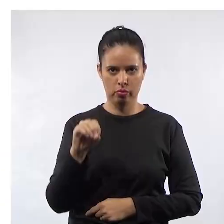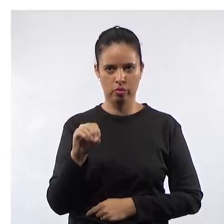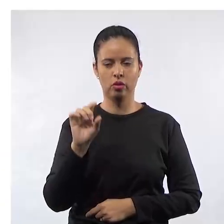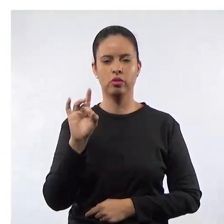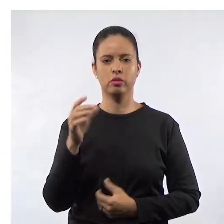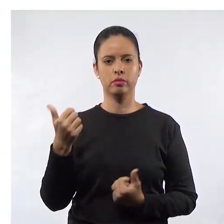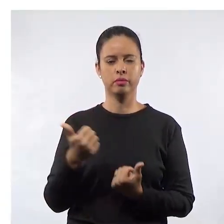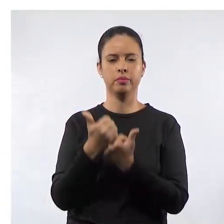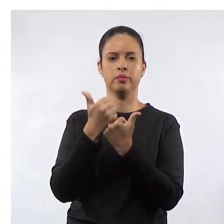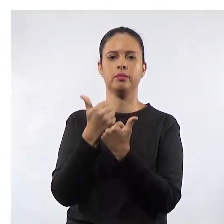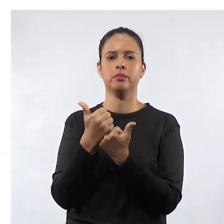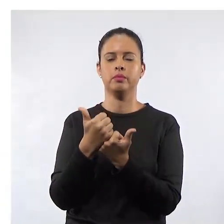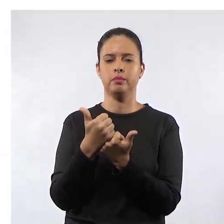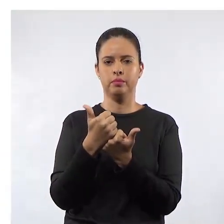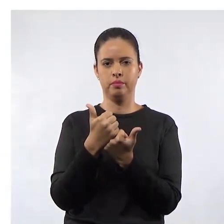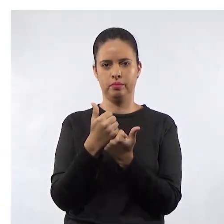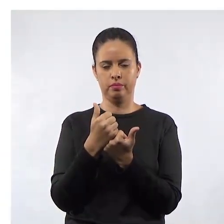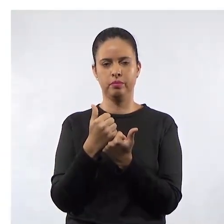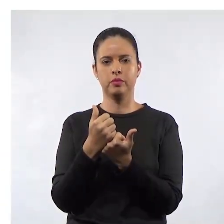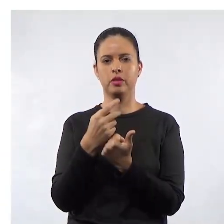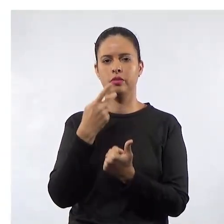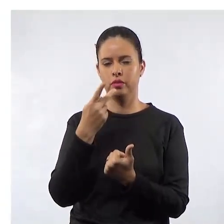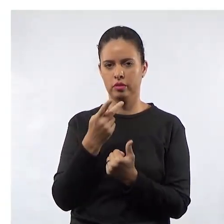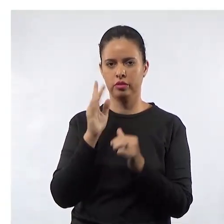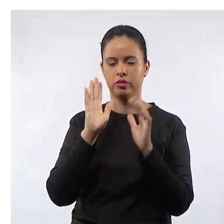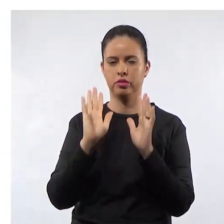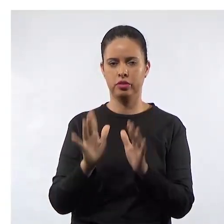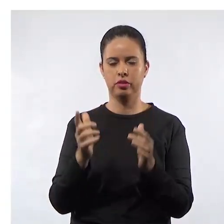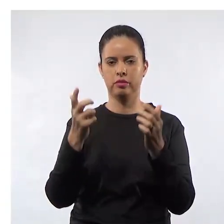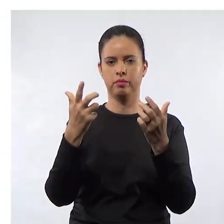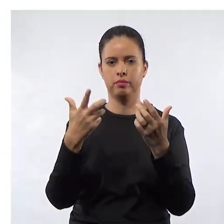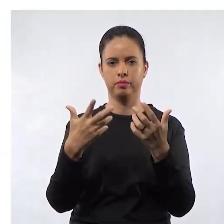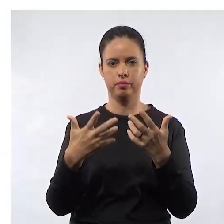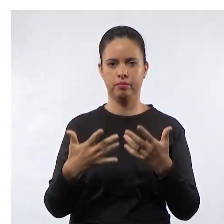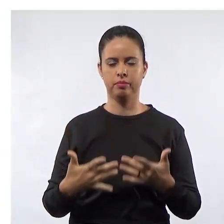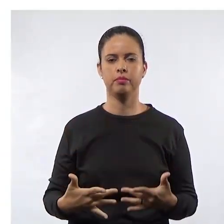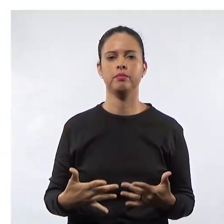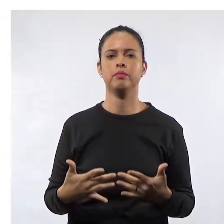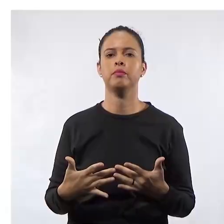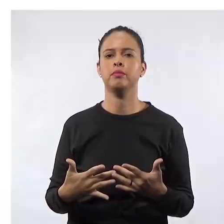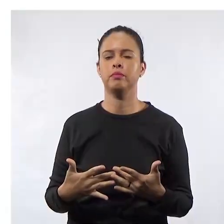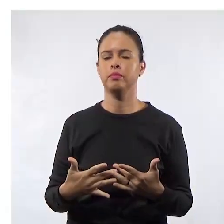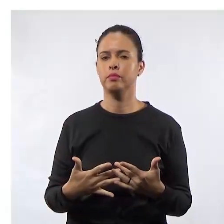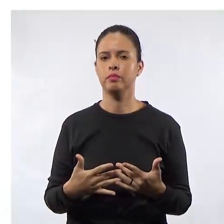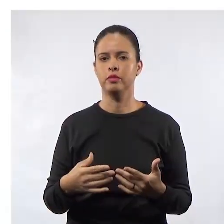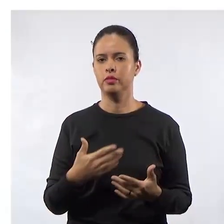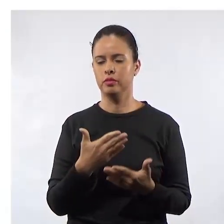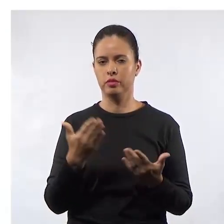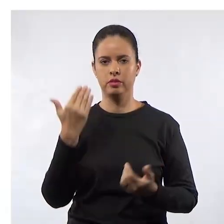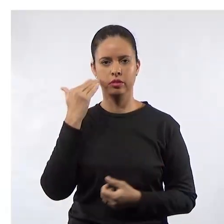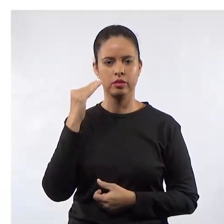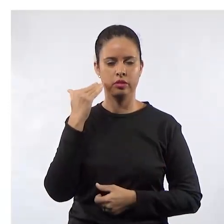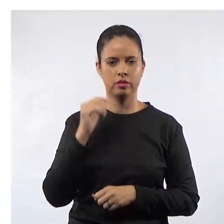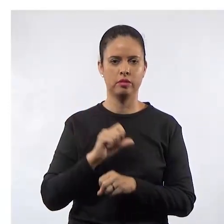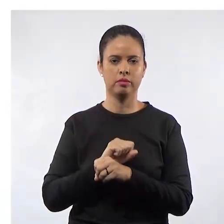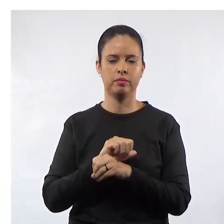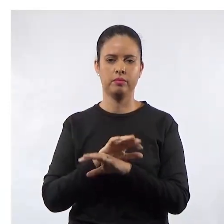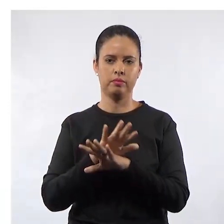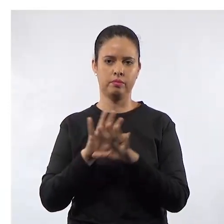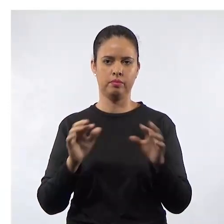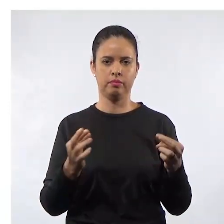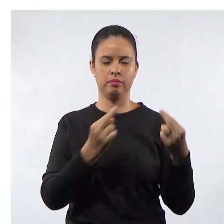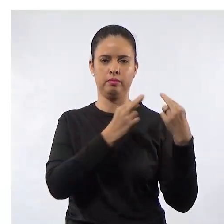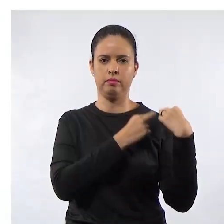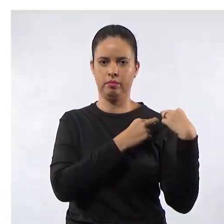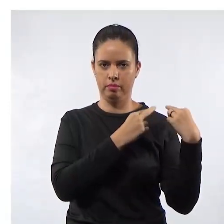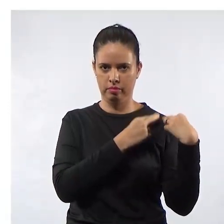só para reforçar essa fala que já, inclusive, foi retomada aqui, para que vocês entendam aqui sobre a questão